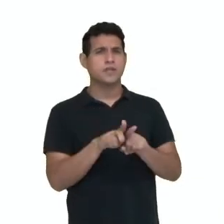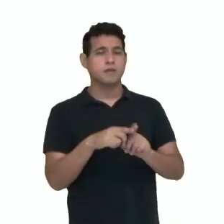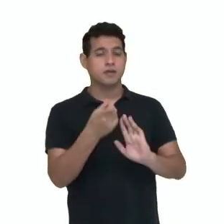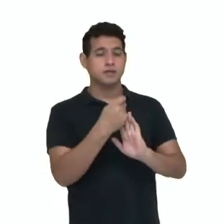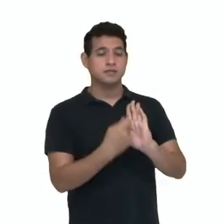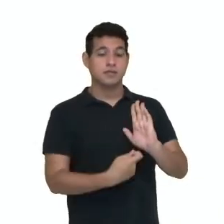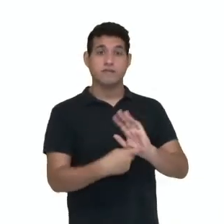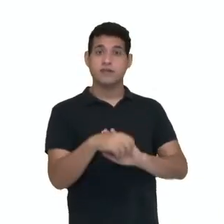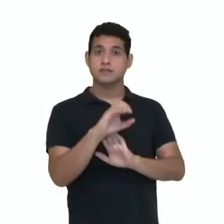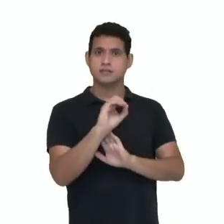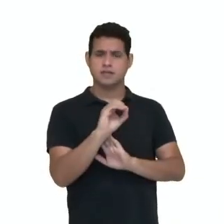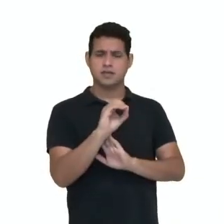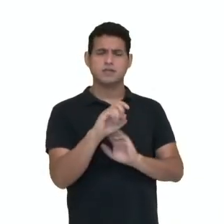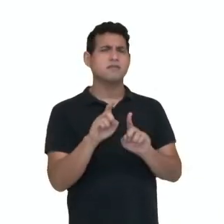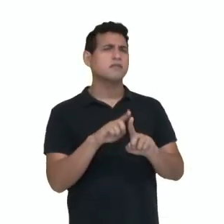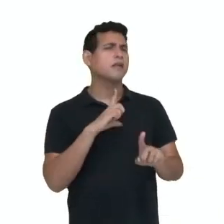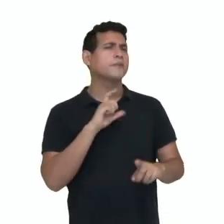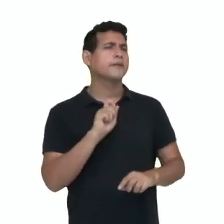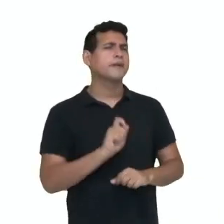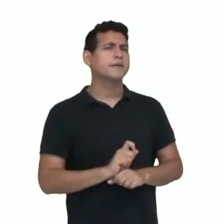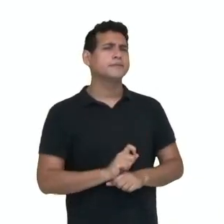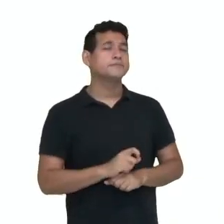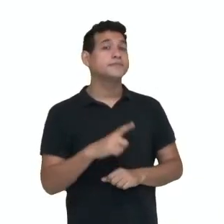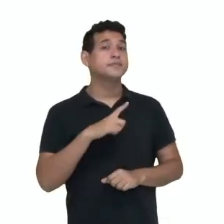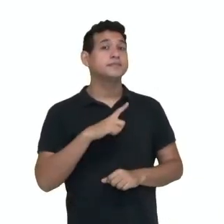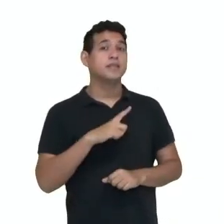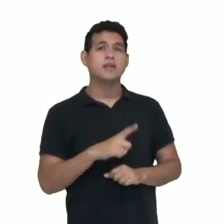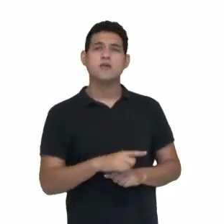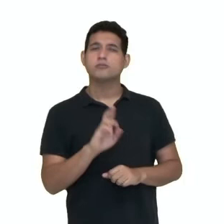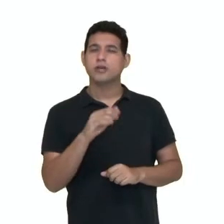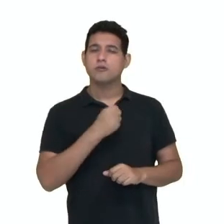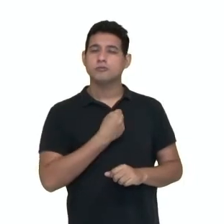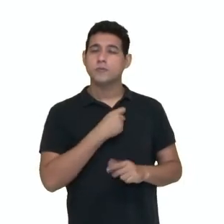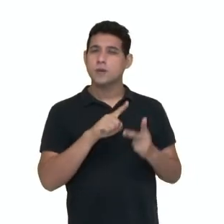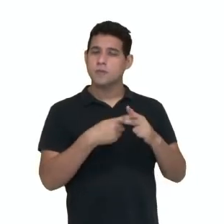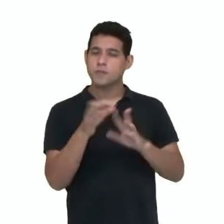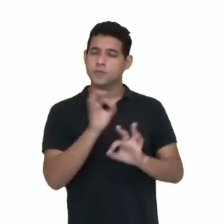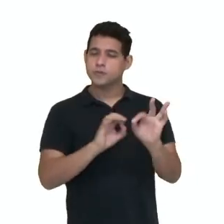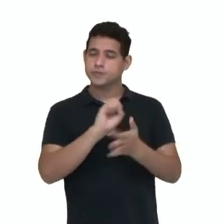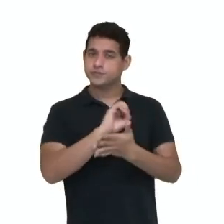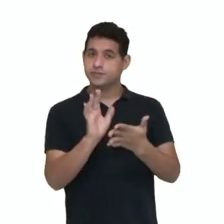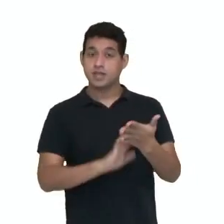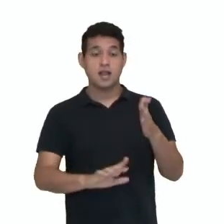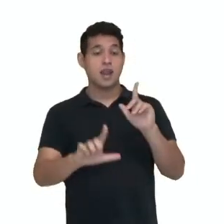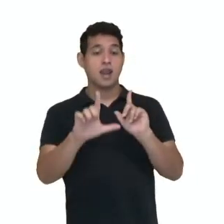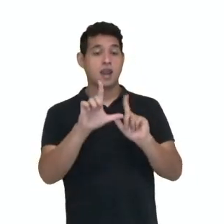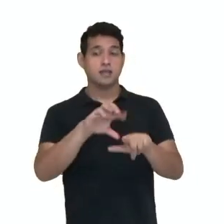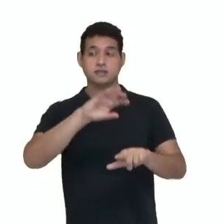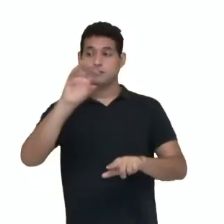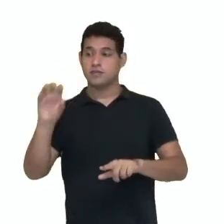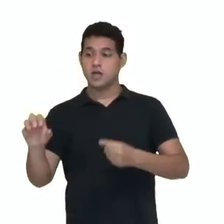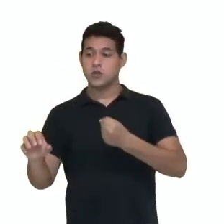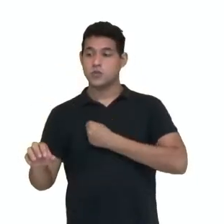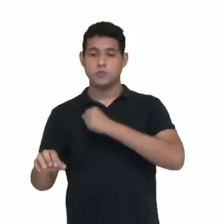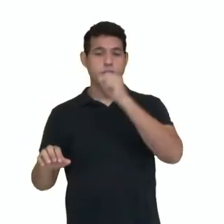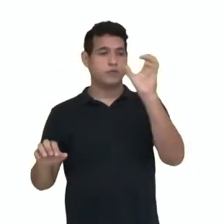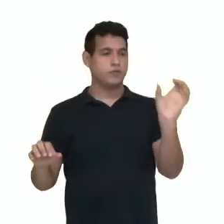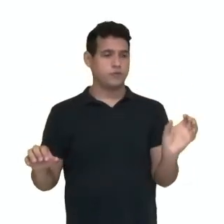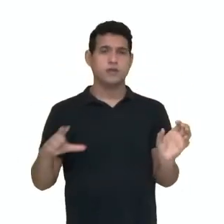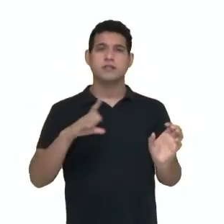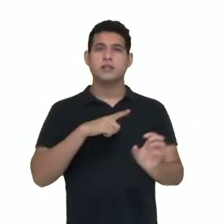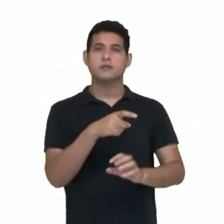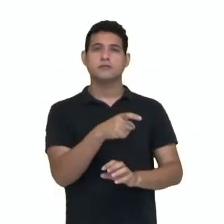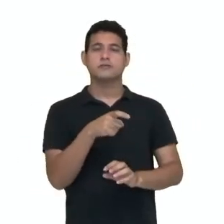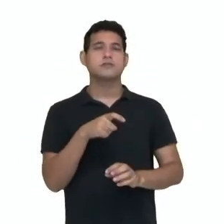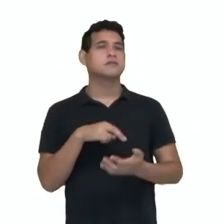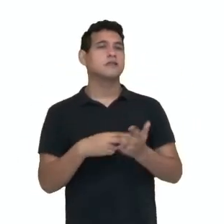escreve zero, e o que você tem? Você tem uma equaçãozinha ali para resolver, tá? Letra para um lado, número para o outro, nós temos que o x